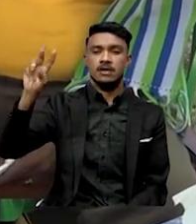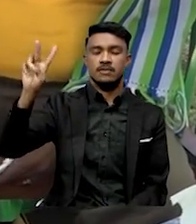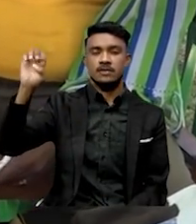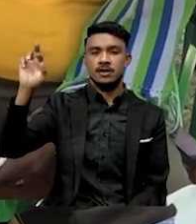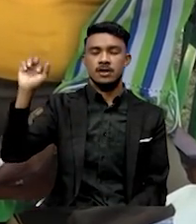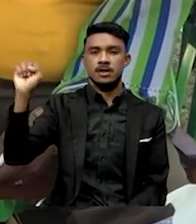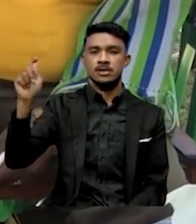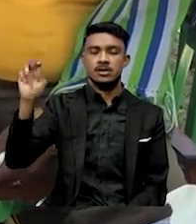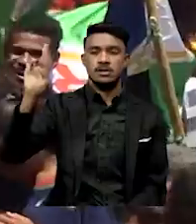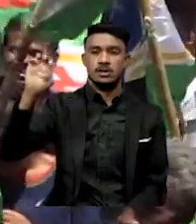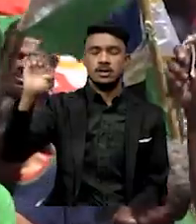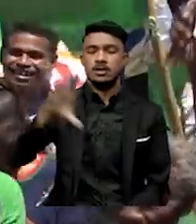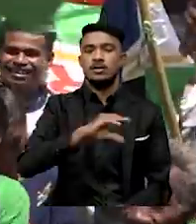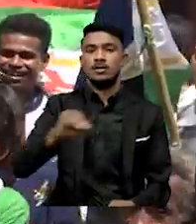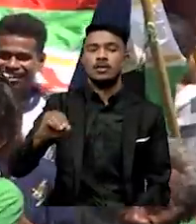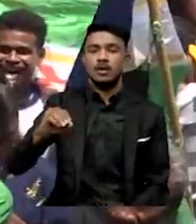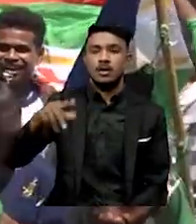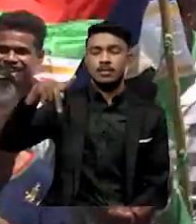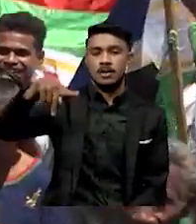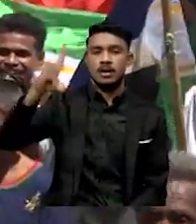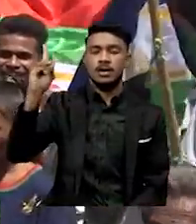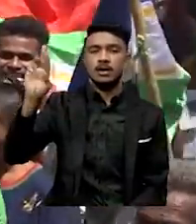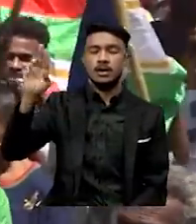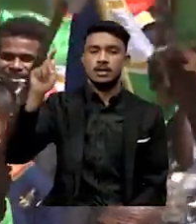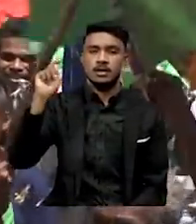PDRT Anacleto Ferreira, inclui movimento no mos